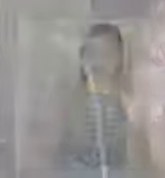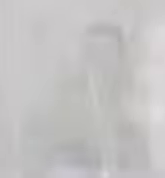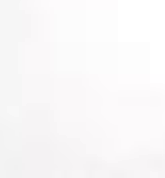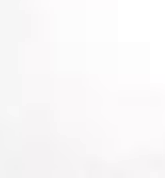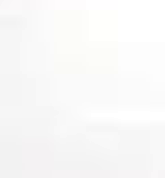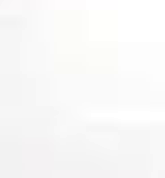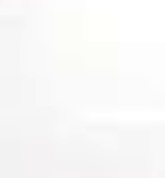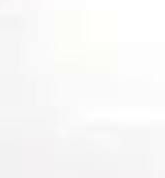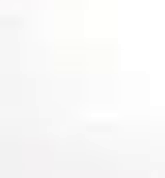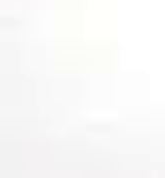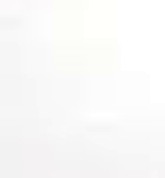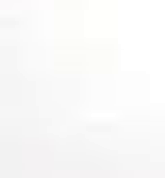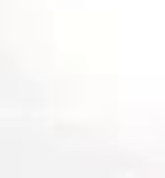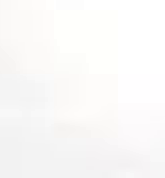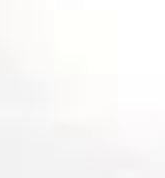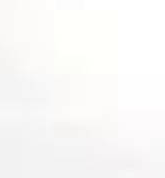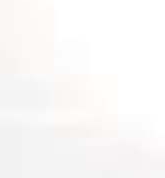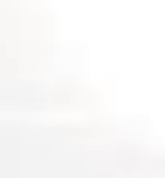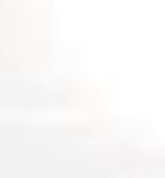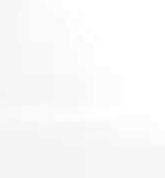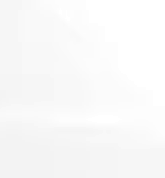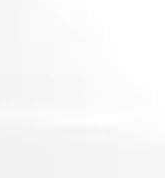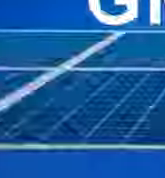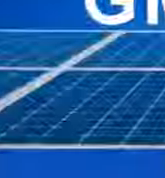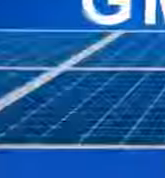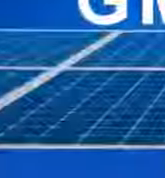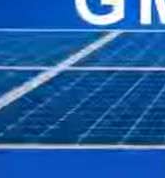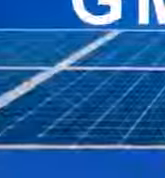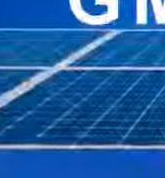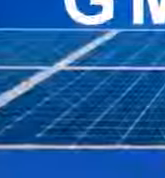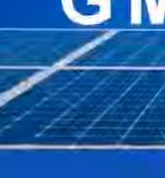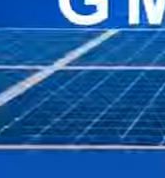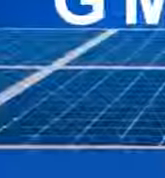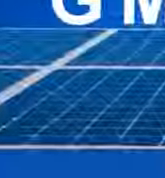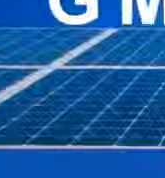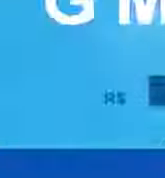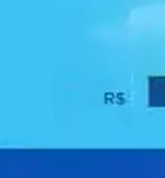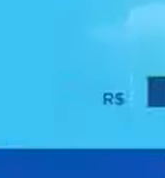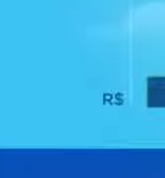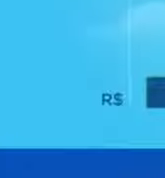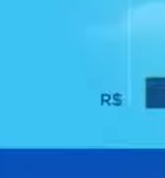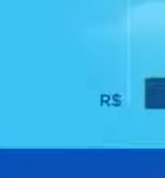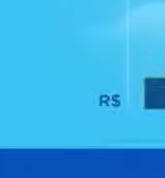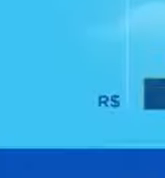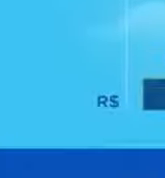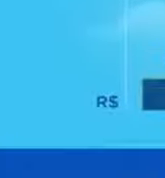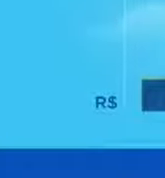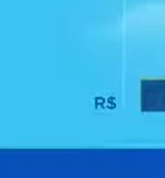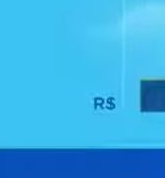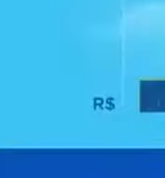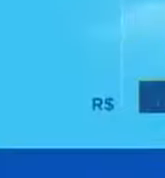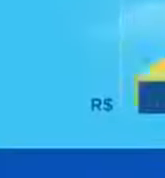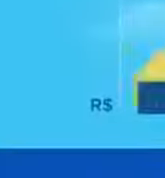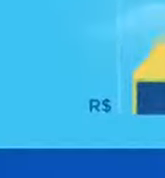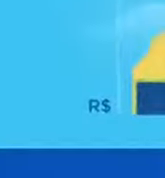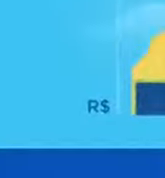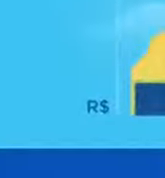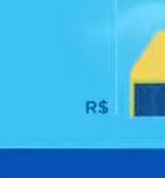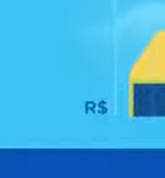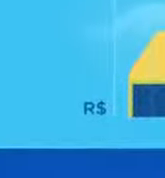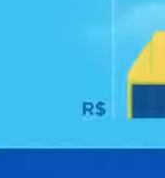comercial daqui a pouco. GMG Solar, Suas despesas com a conta de luz está muito